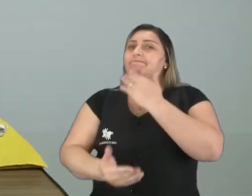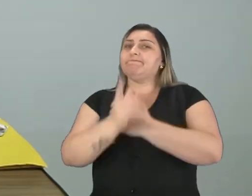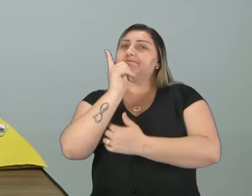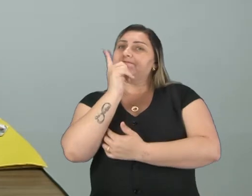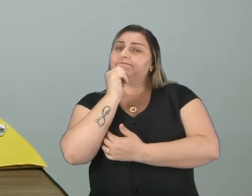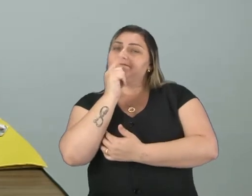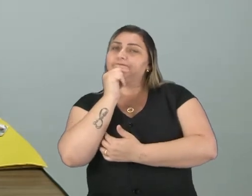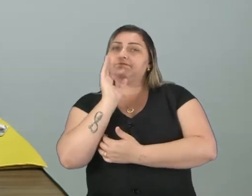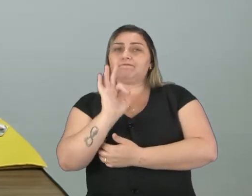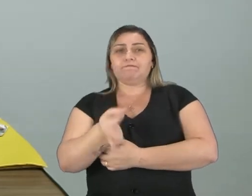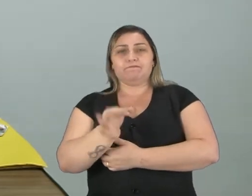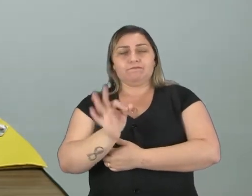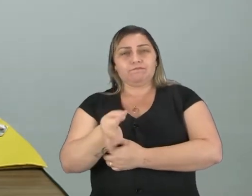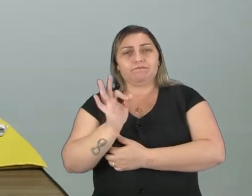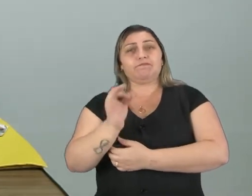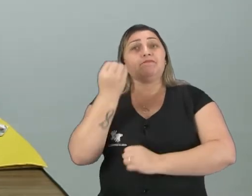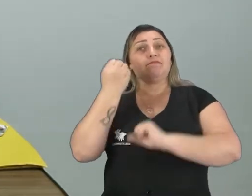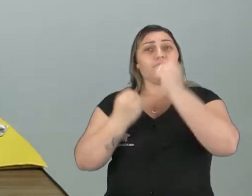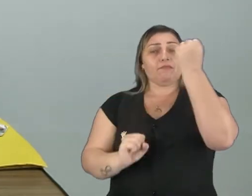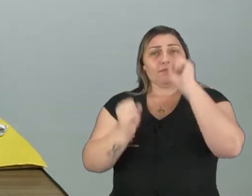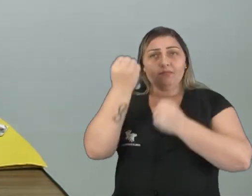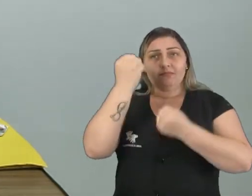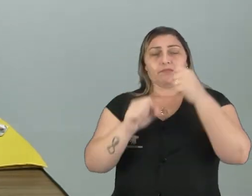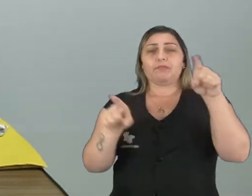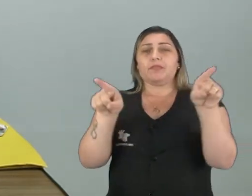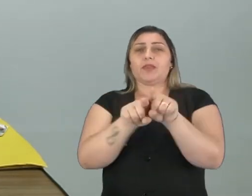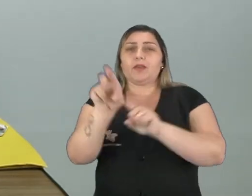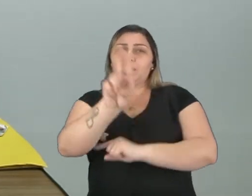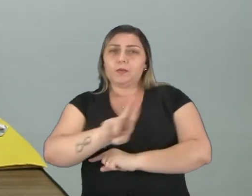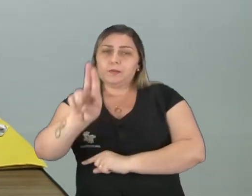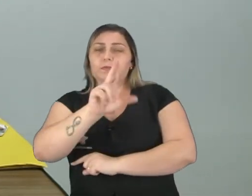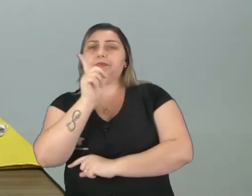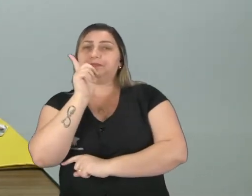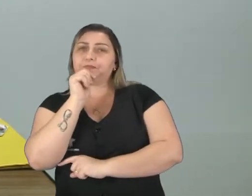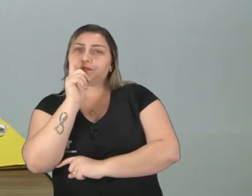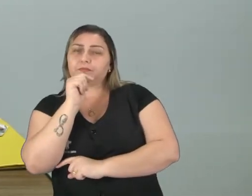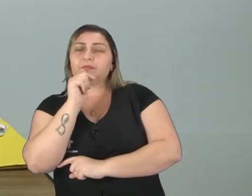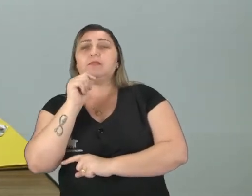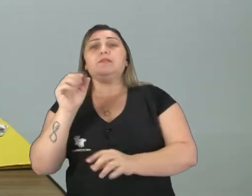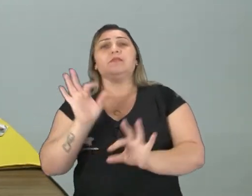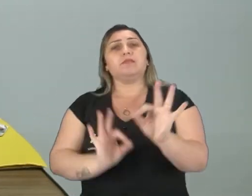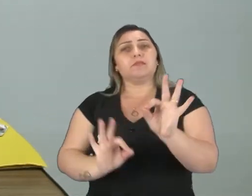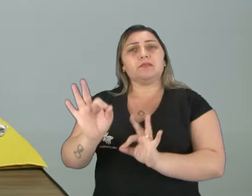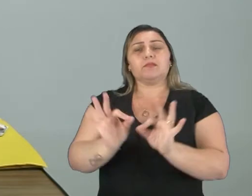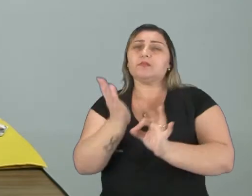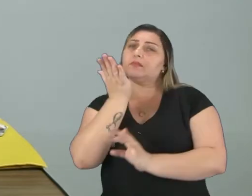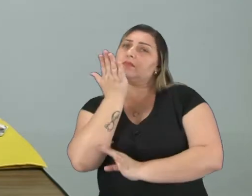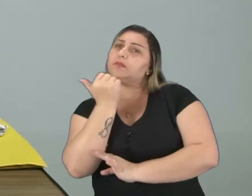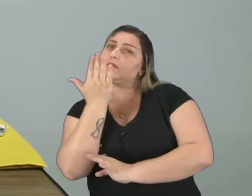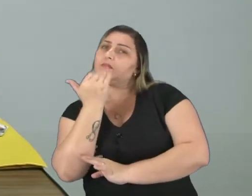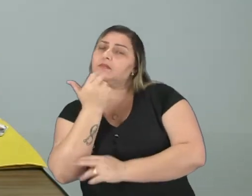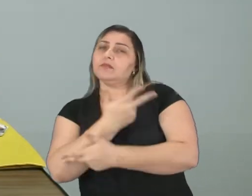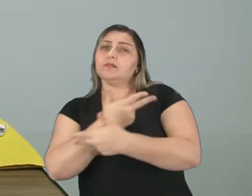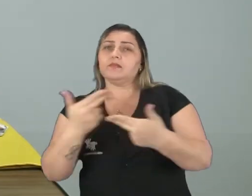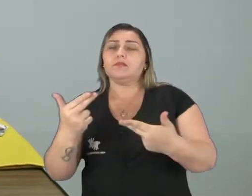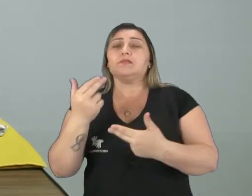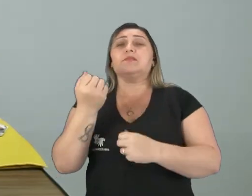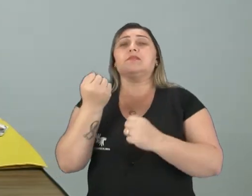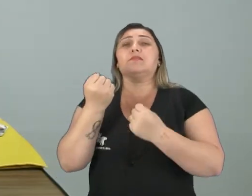água, certo? Assim como as indústrias também que utilizam muita água no preparo dos alimentos, certo? Nas